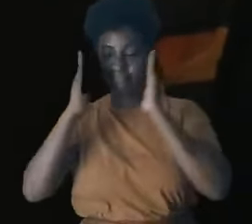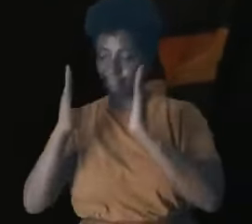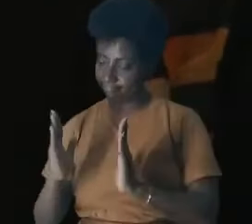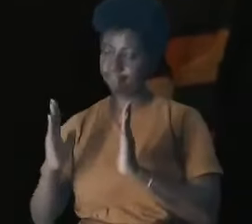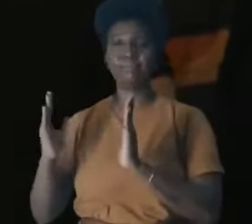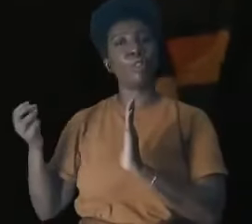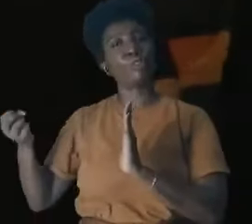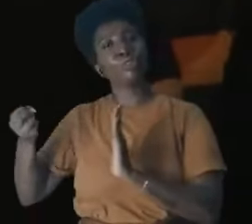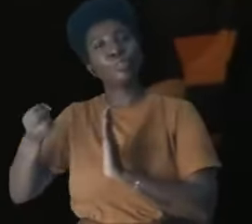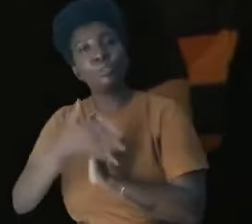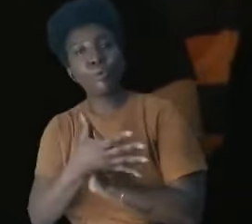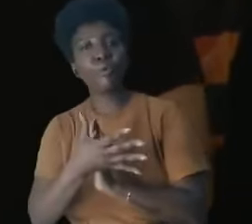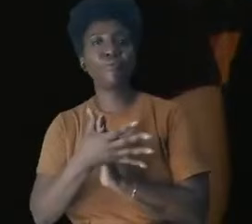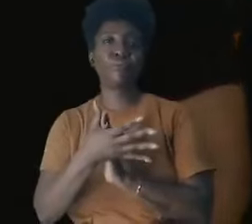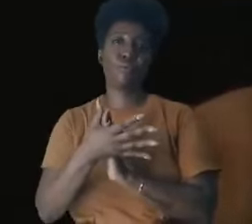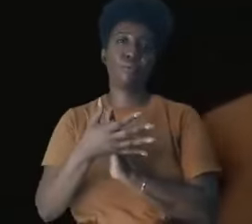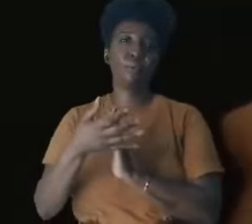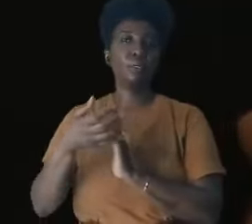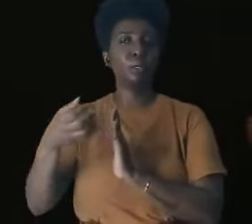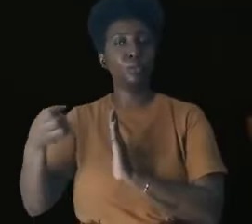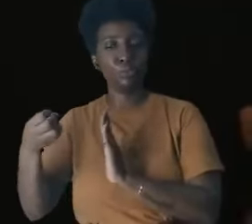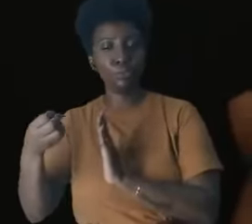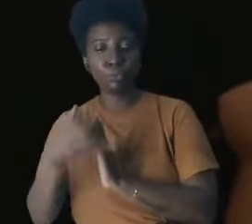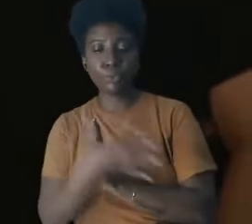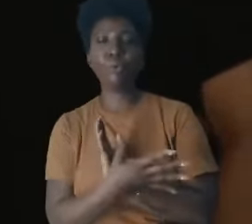É um convite a uma nova